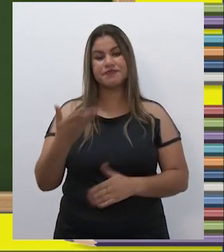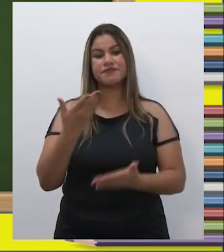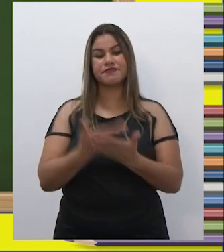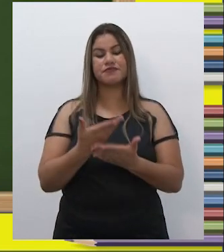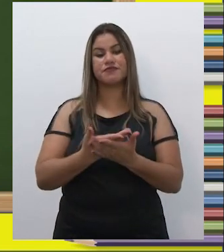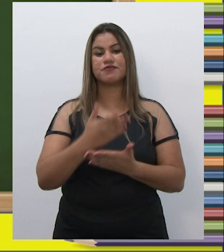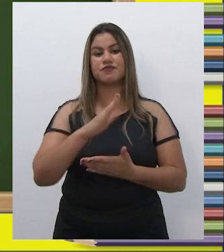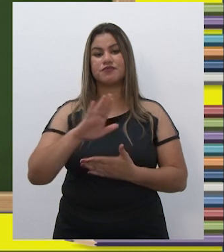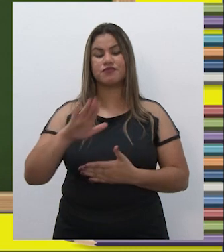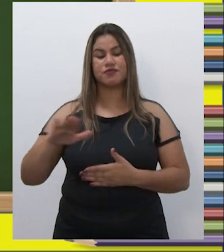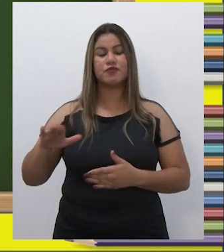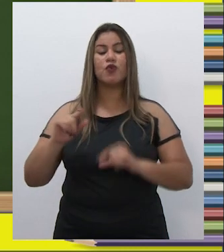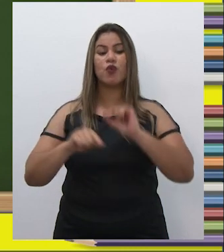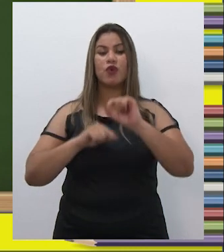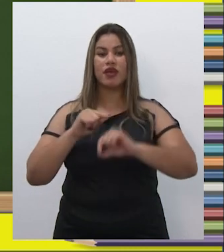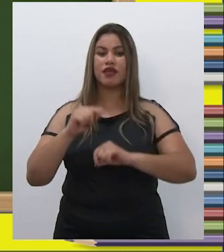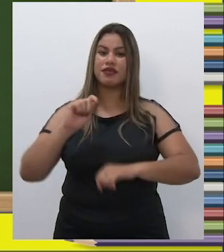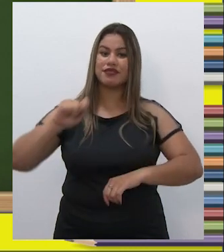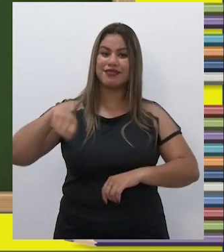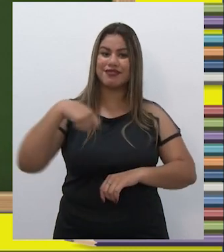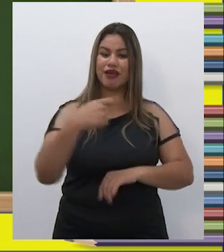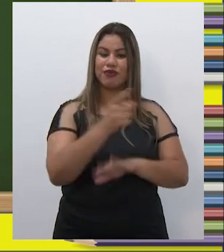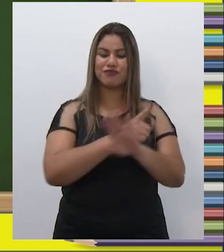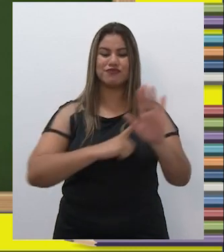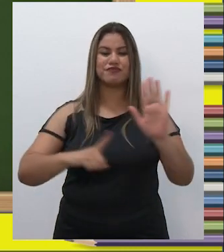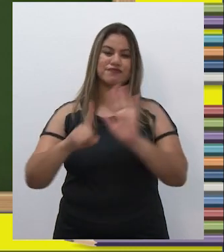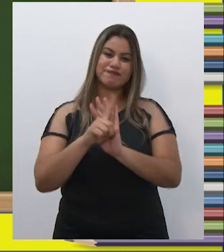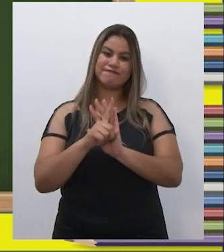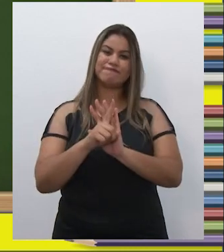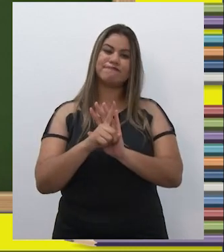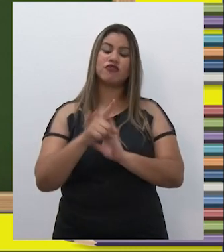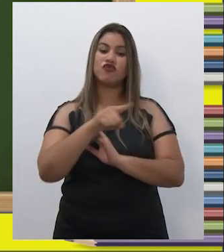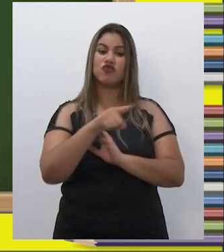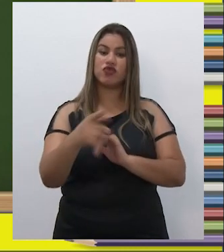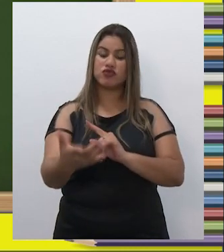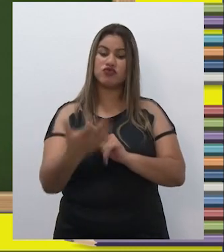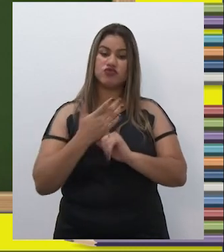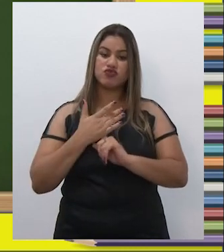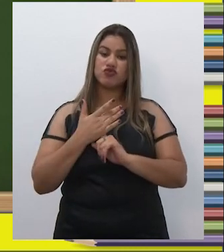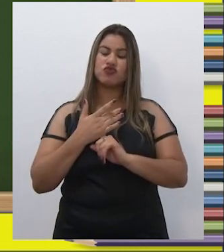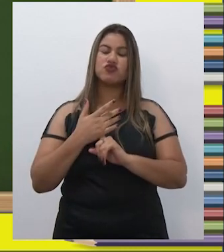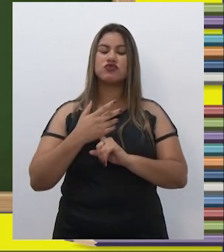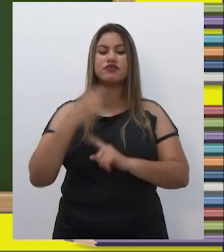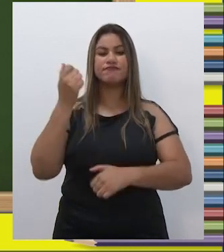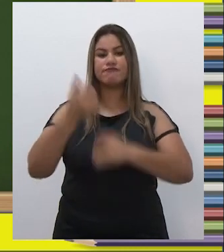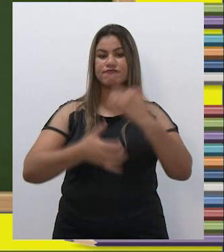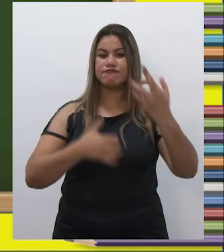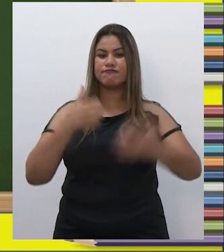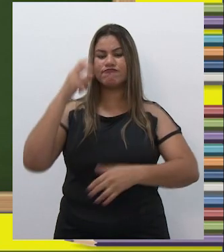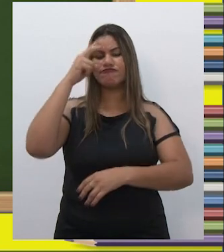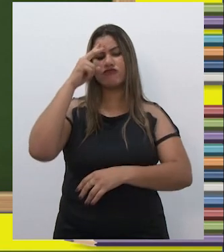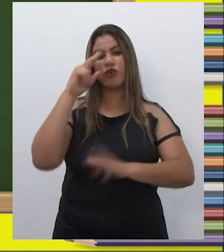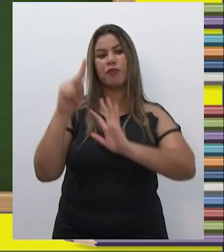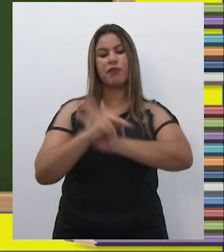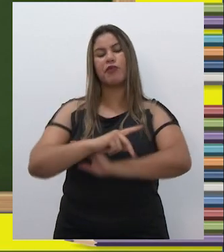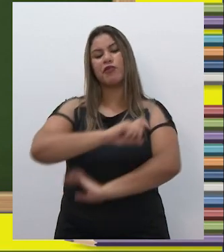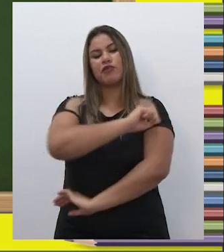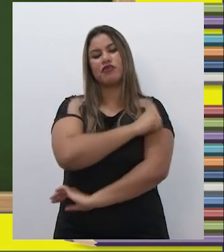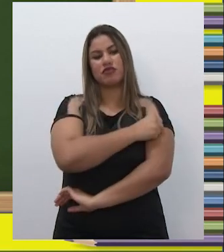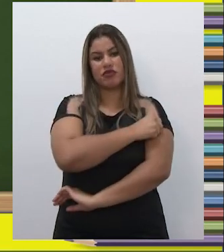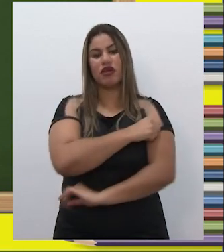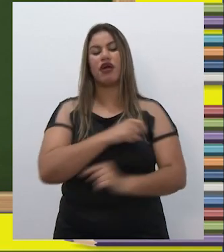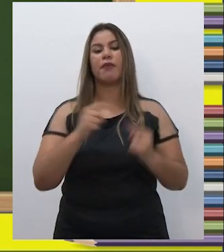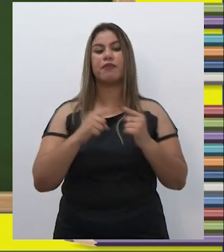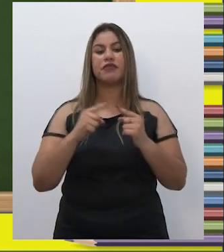é o nosso protagonista. Você é que está nos ajudando a contar a nossa história do 8º ano, que é o